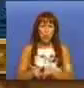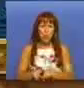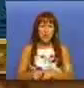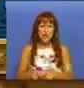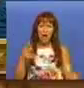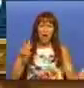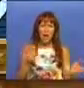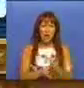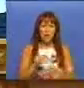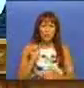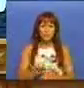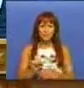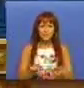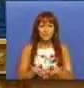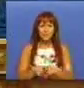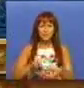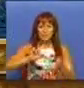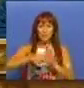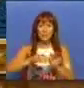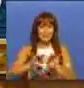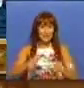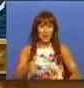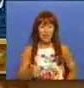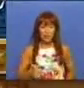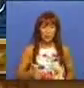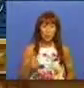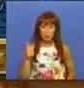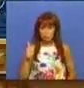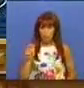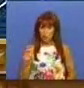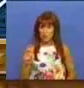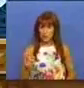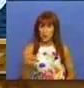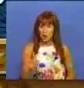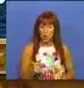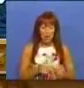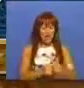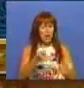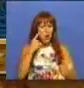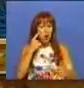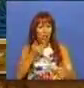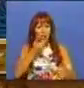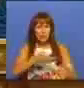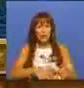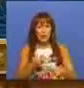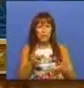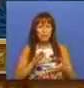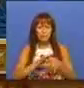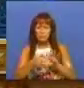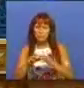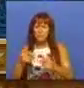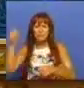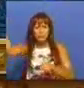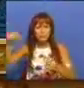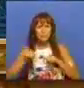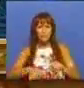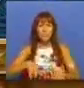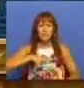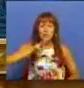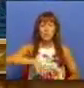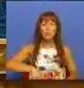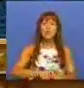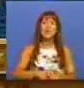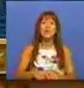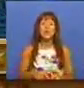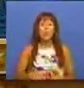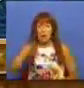para aprovar um projeto como o do Bloco de Esquerda, que segue uma experiência, por exemplo, de uma cadeia de supermercados em Portugal,